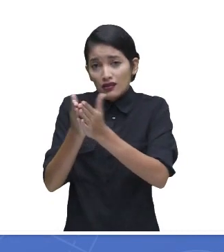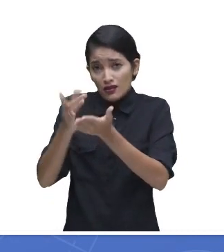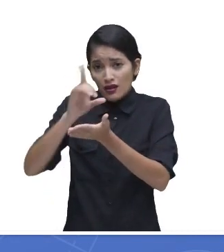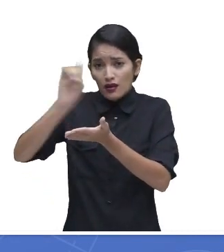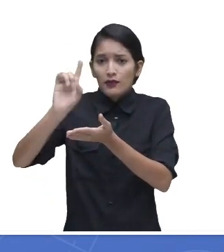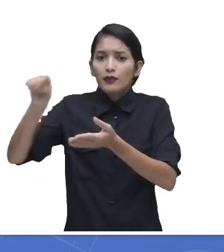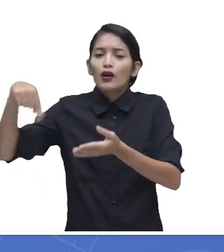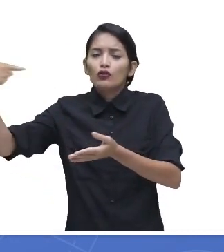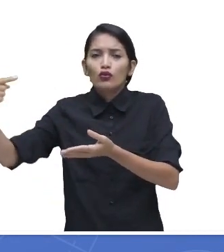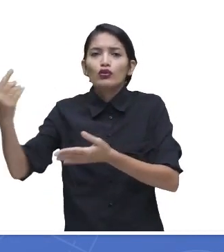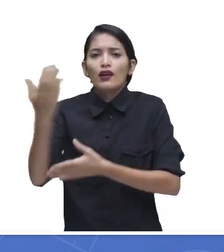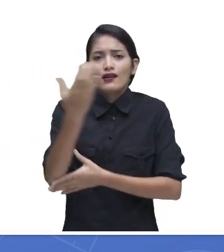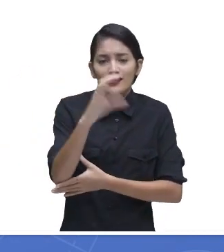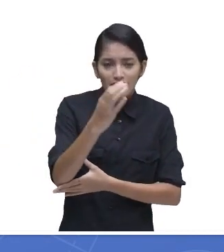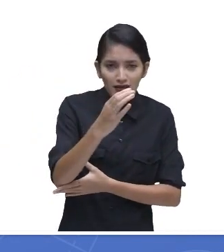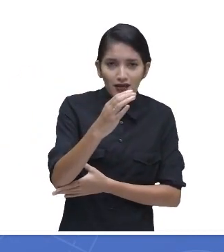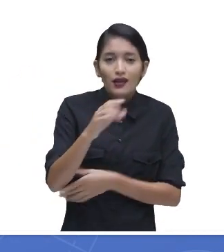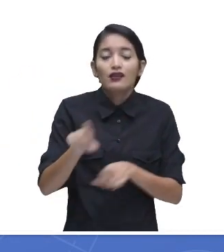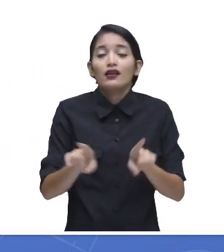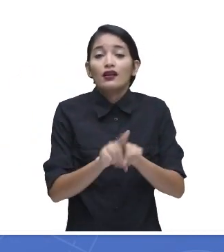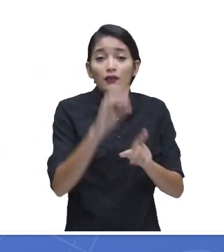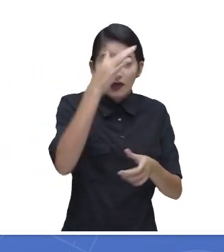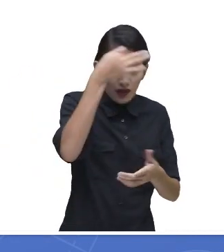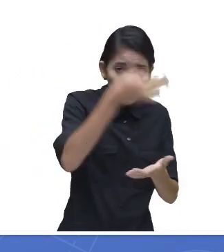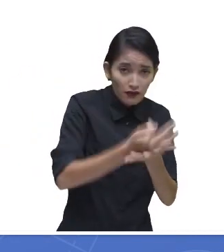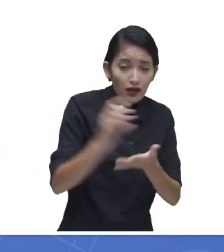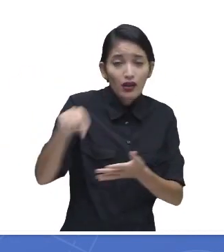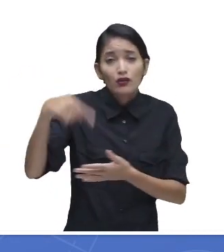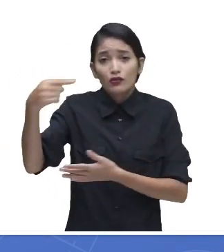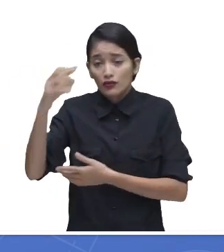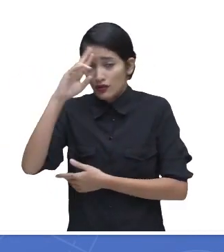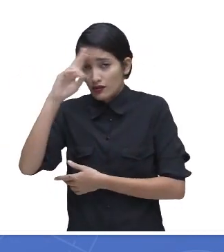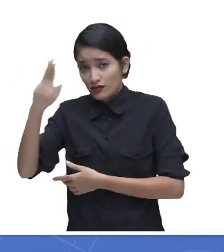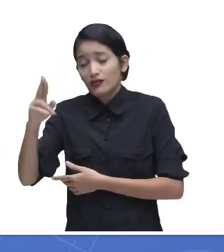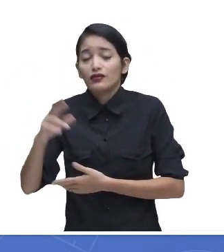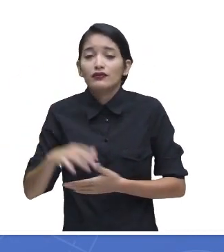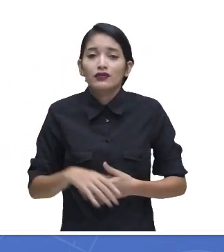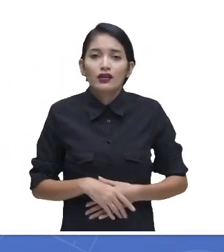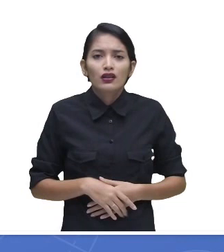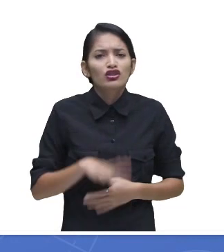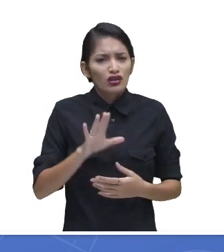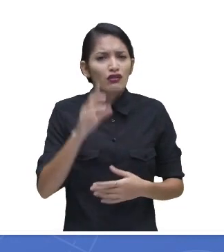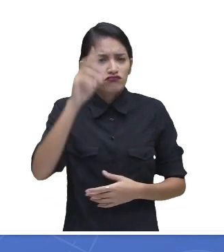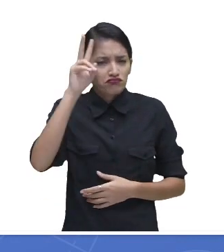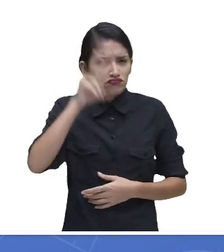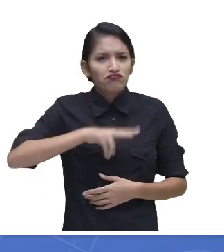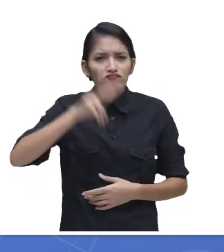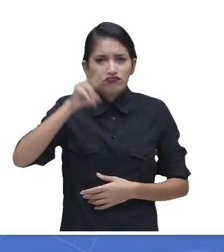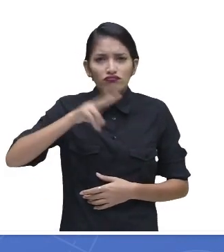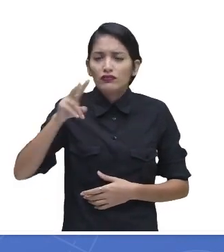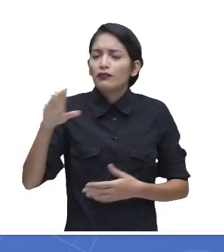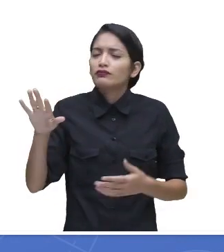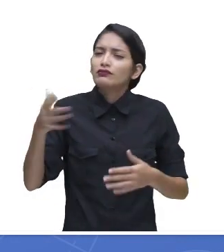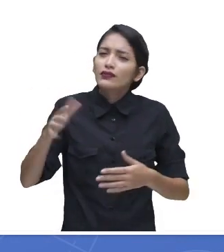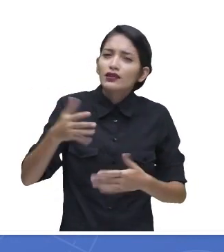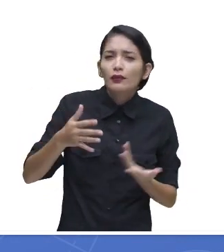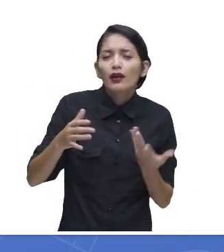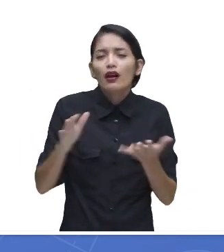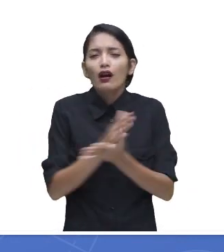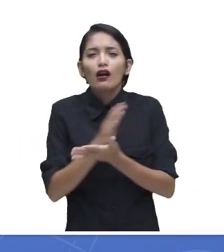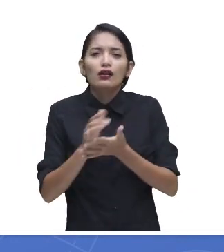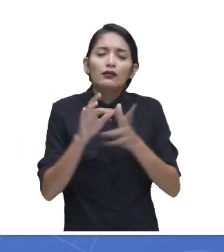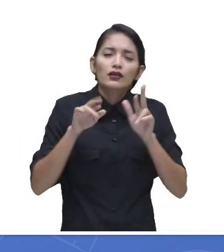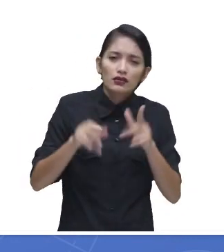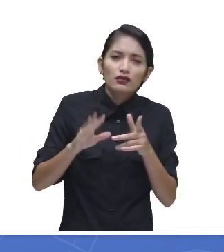lado a ciência, a fé, do outro lado a razão. Vocês estão vendo aí? Então são mais ou menos essas diferenças que